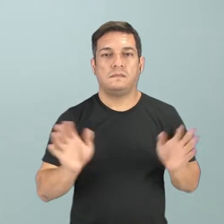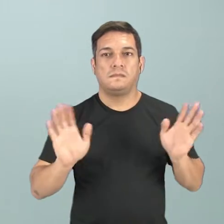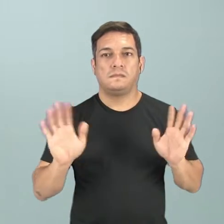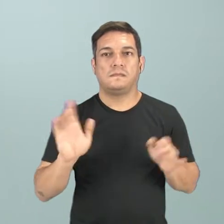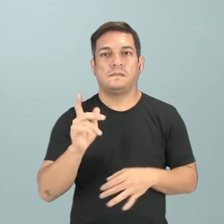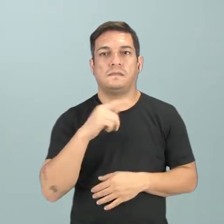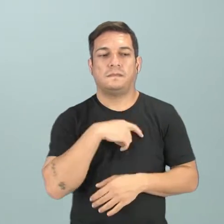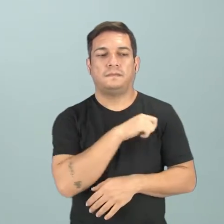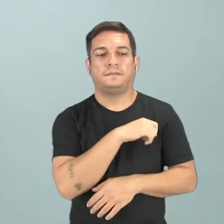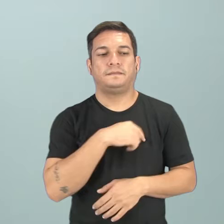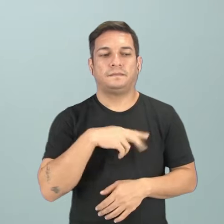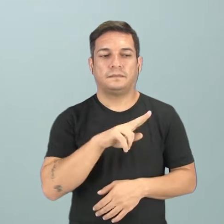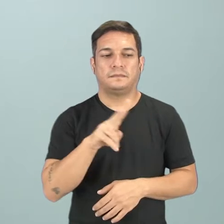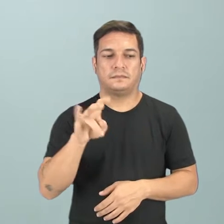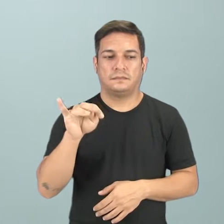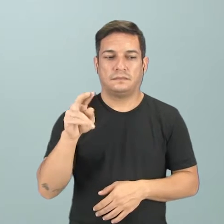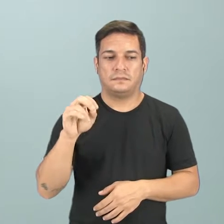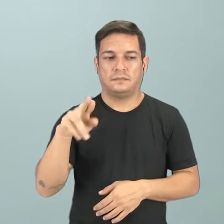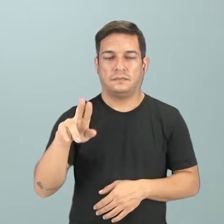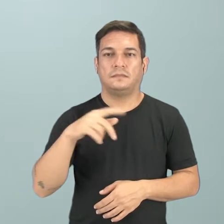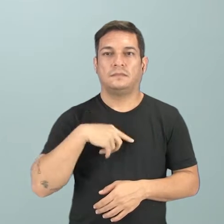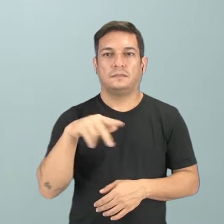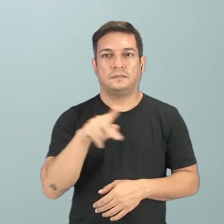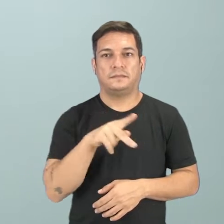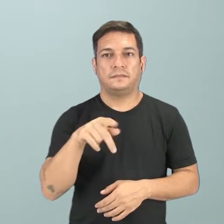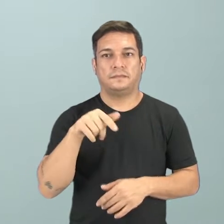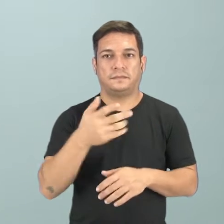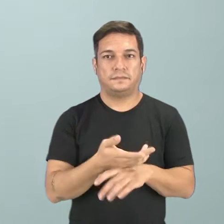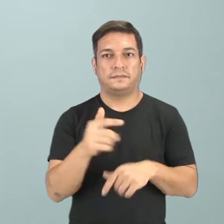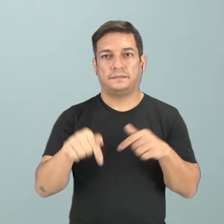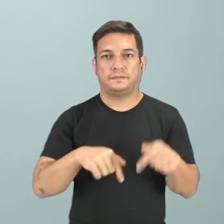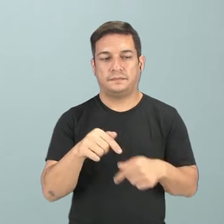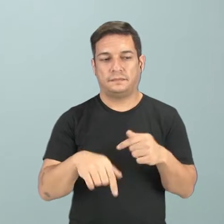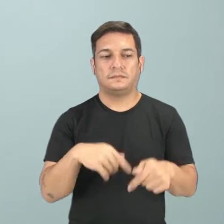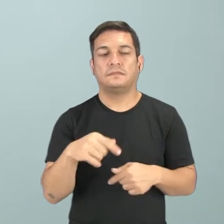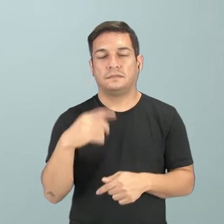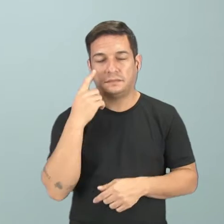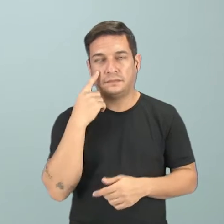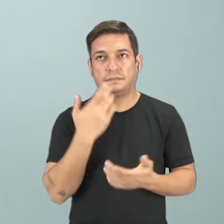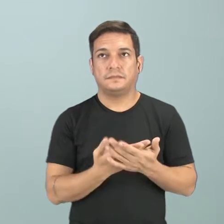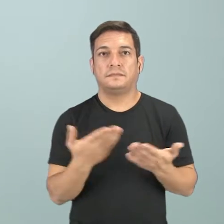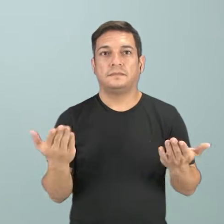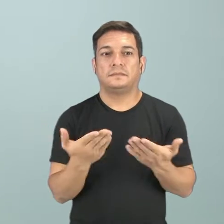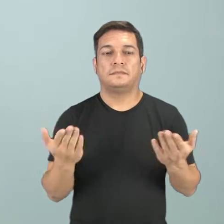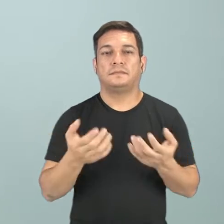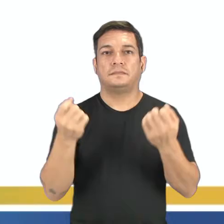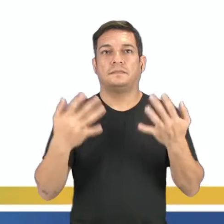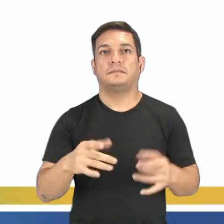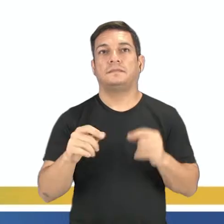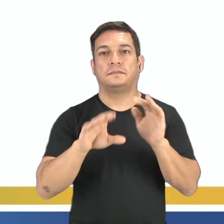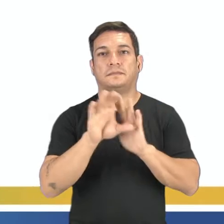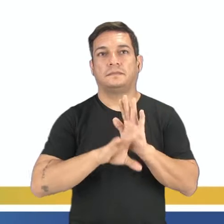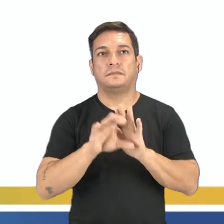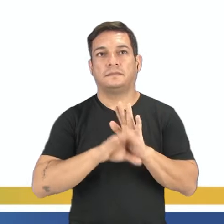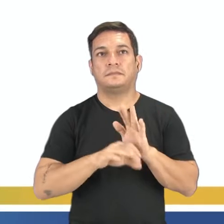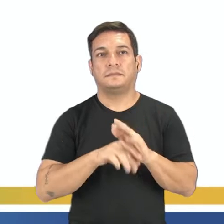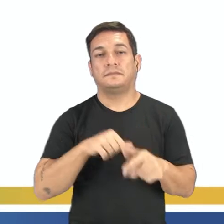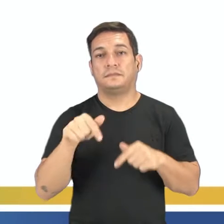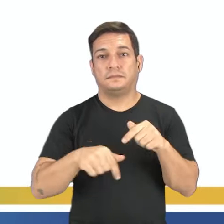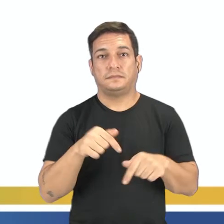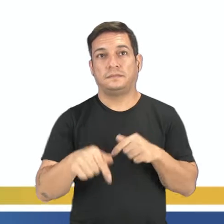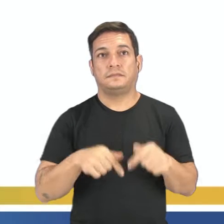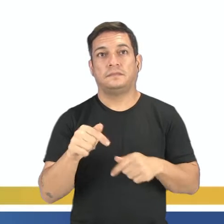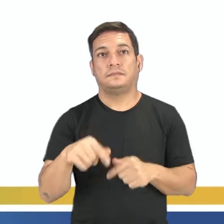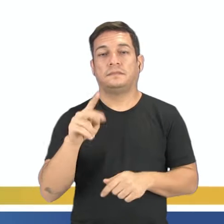Olá pessoal, meu nome é Victor Acioli, sou professor de Química e na aula de hoje nós iremos trabalhar o conteúdo de Química